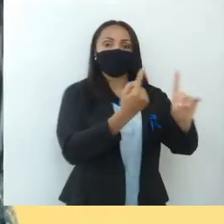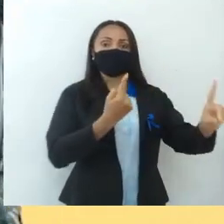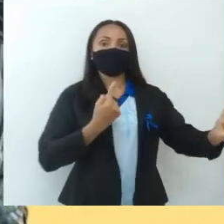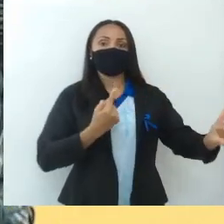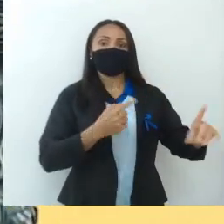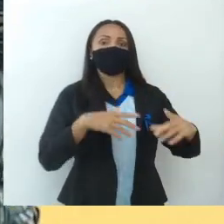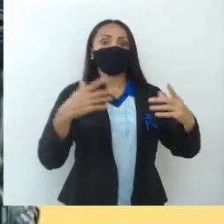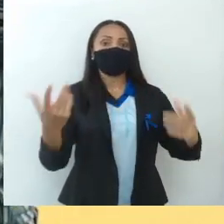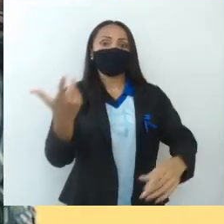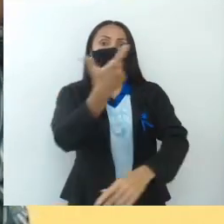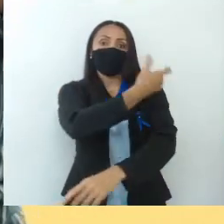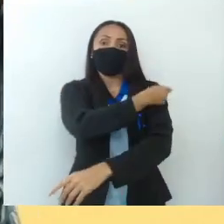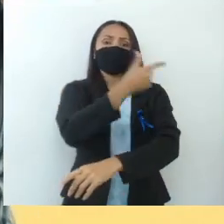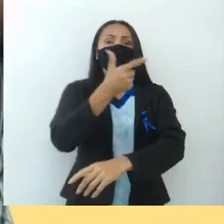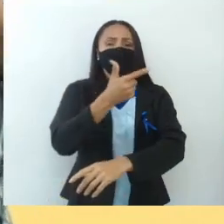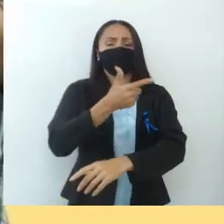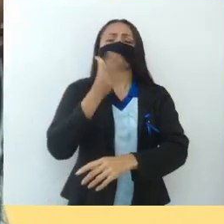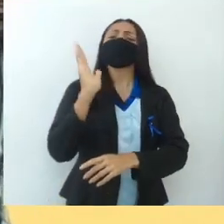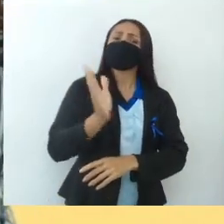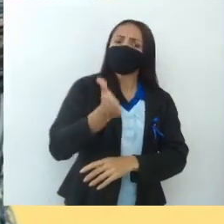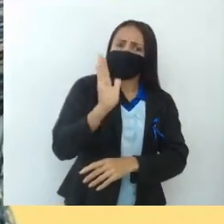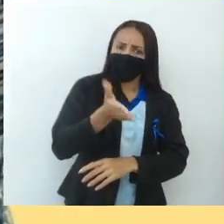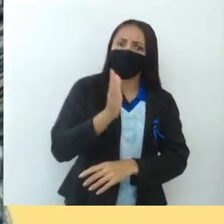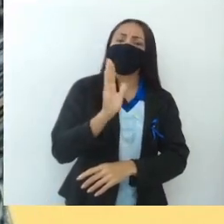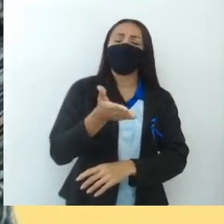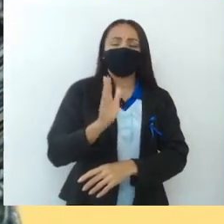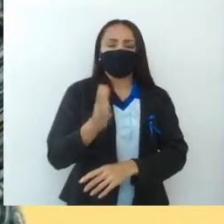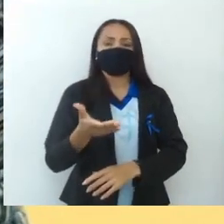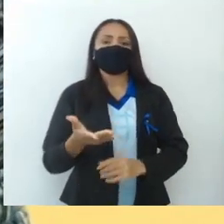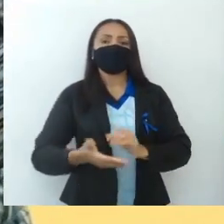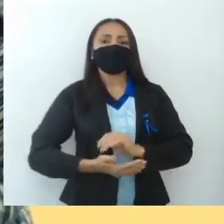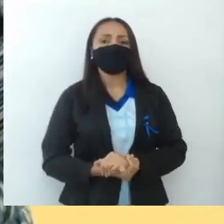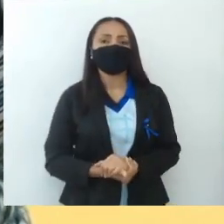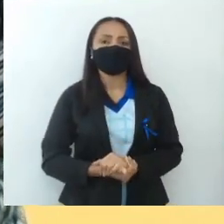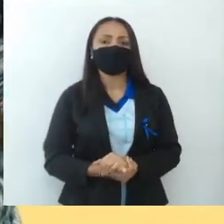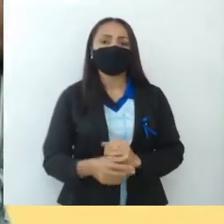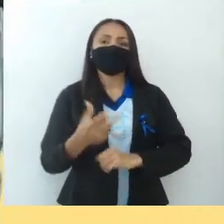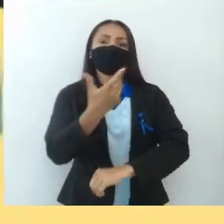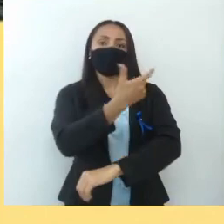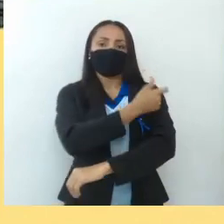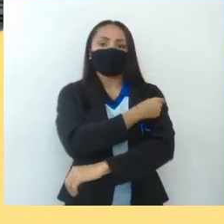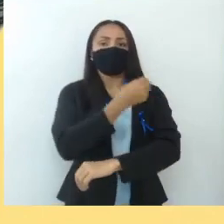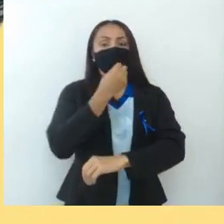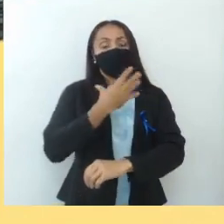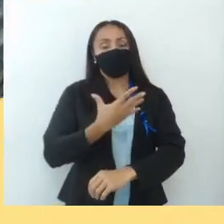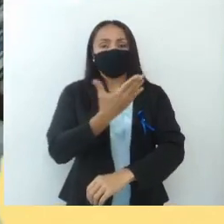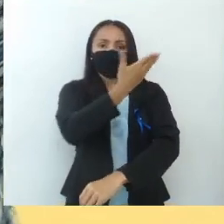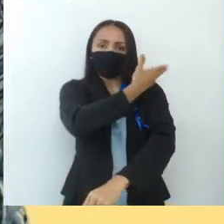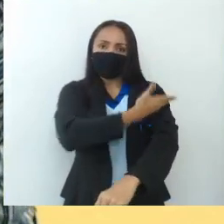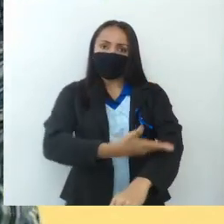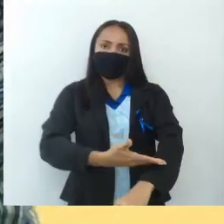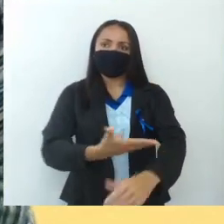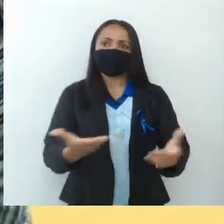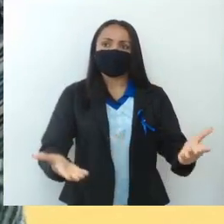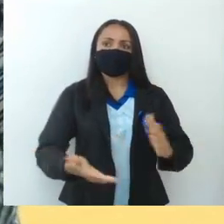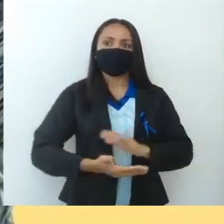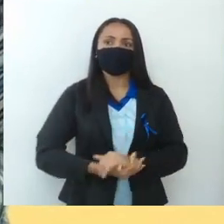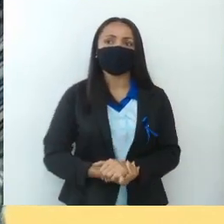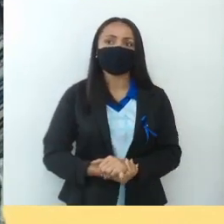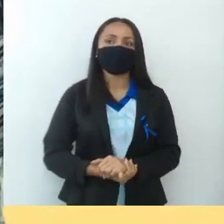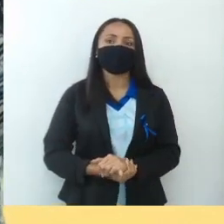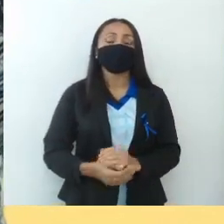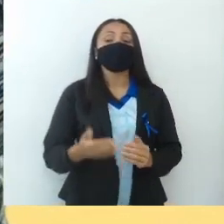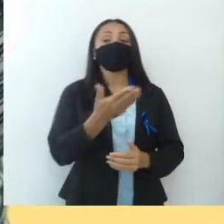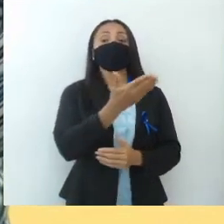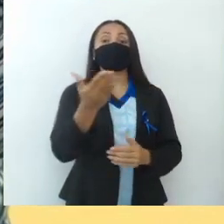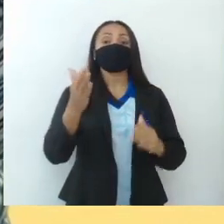a segunda dose, né, Robson? Já estamos vacinados, imunizados. E vacina boa é vacina? No braço. E vocês aí em casa,